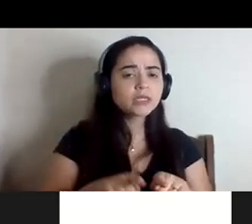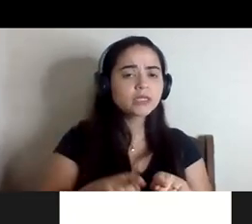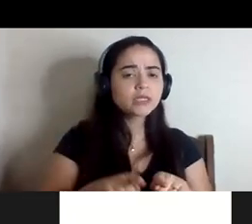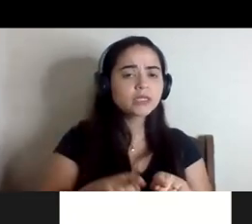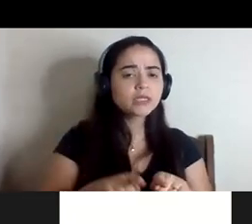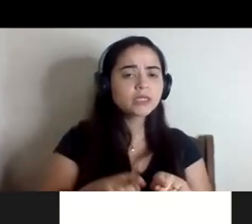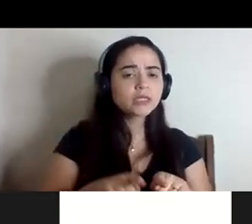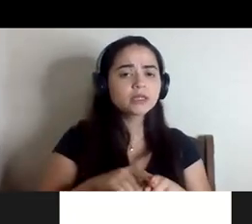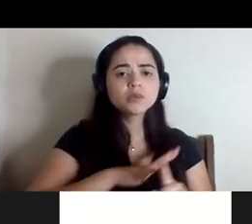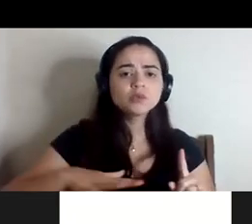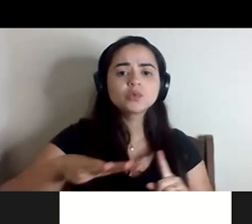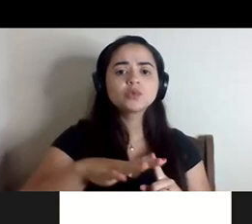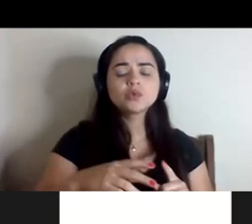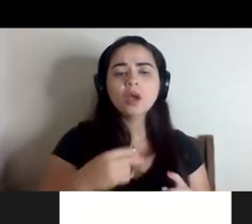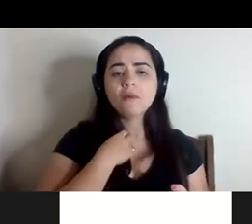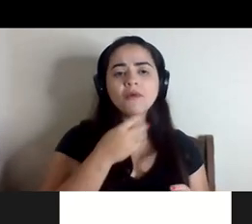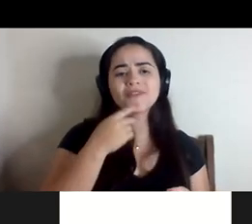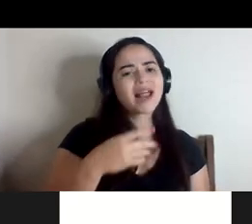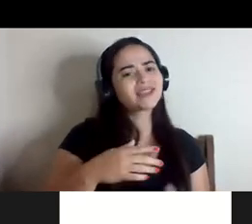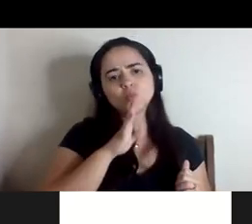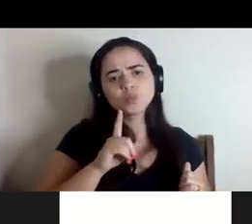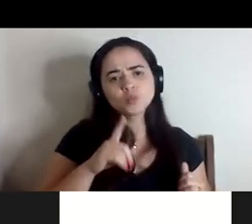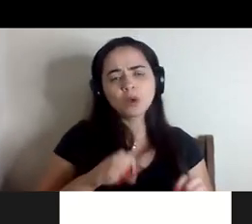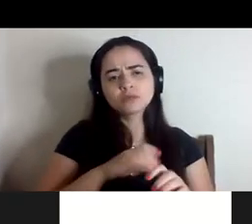eu não ia dar aula de sociologia.